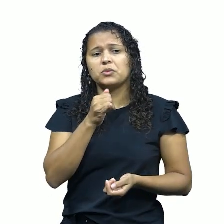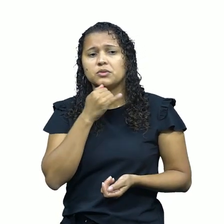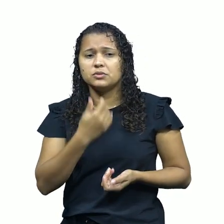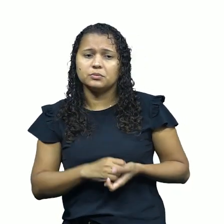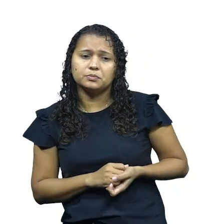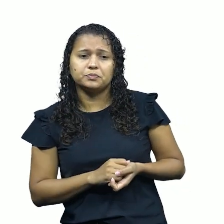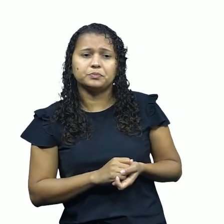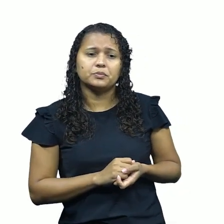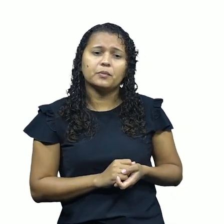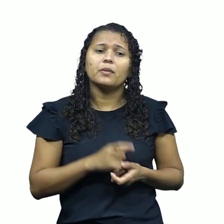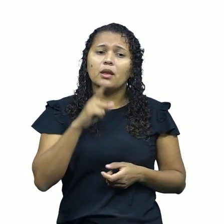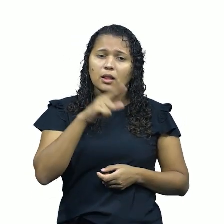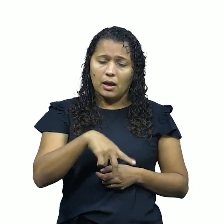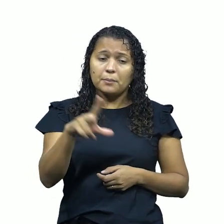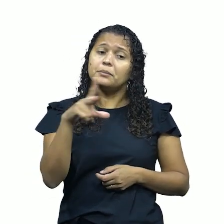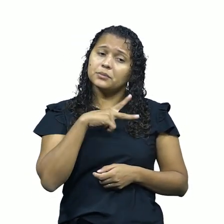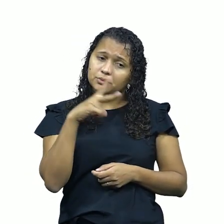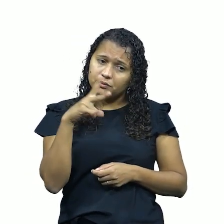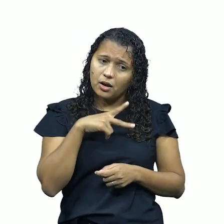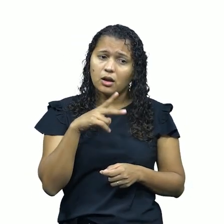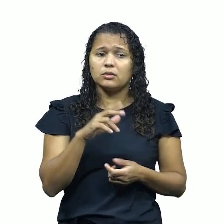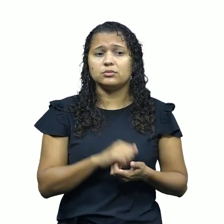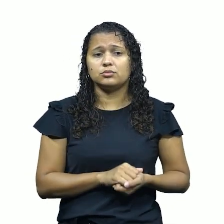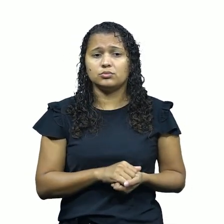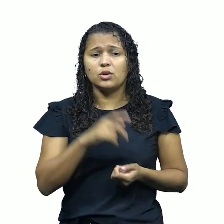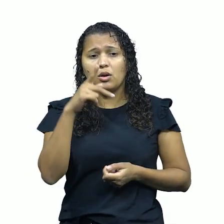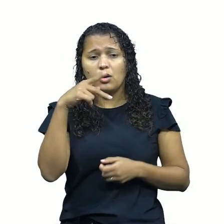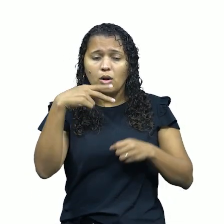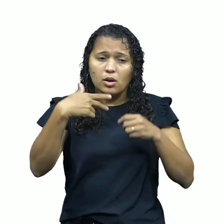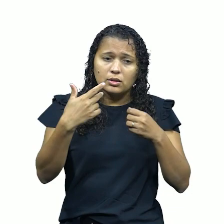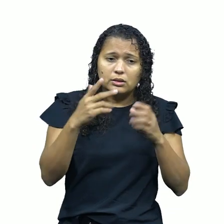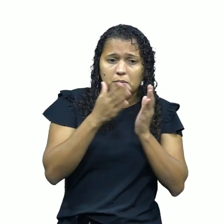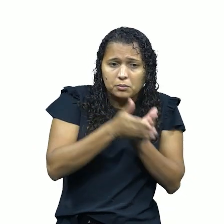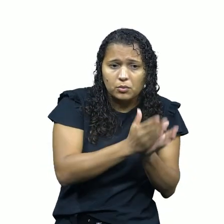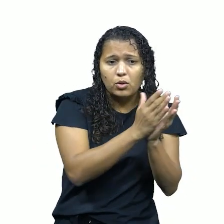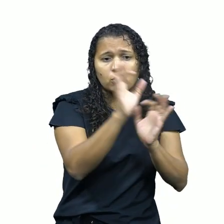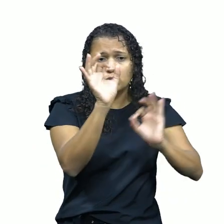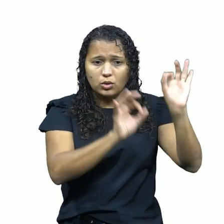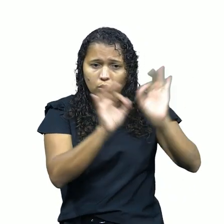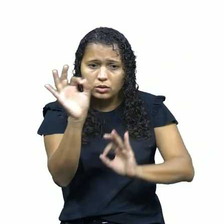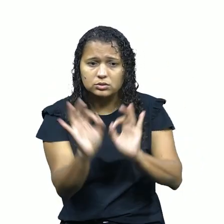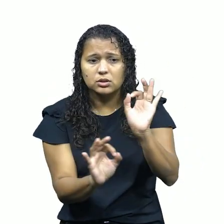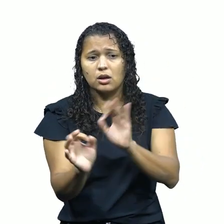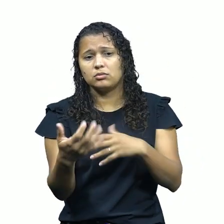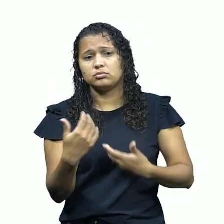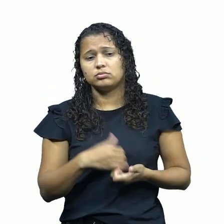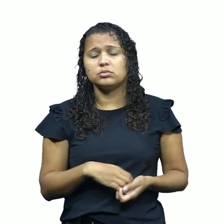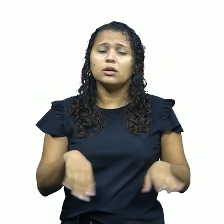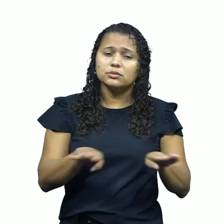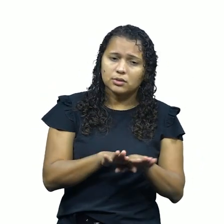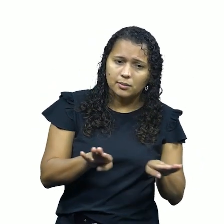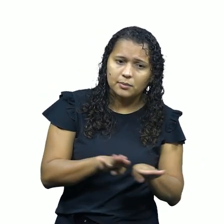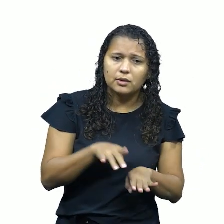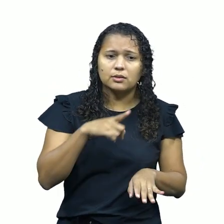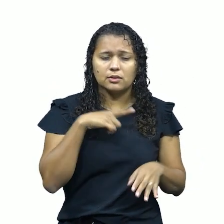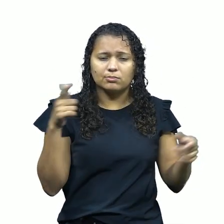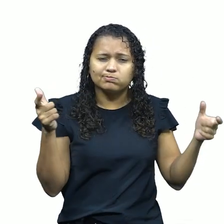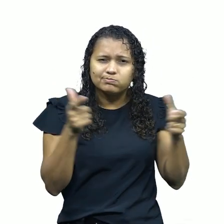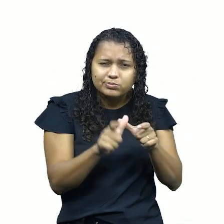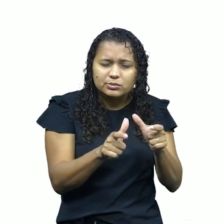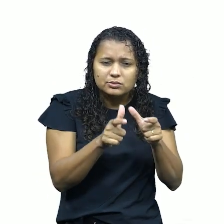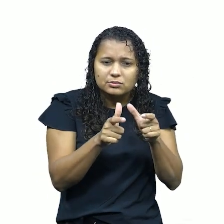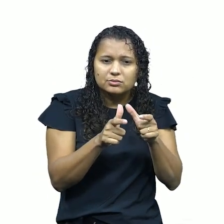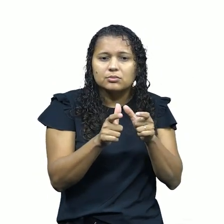falando de instalações portuárias privadas, instalações portuárias, portos organizados e instalações portuárias de